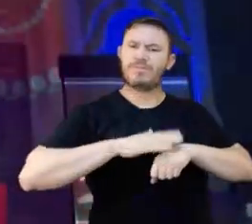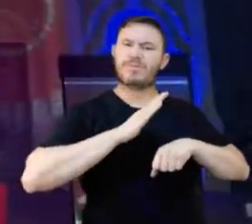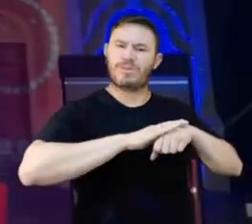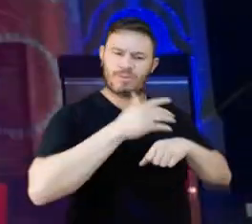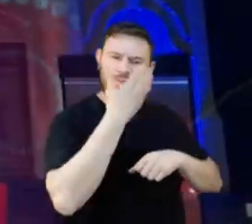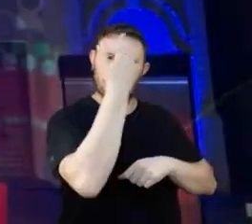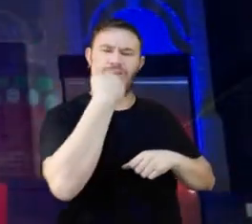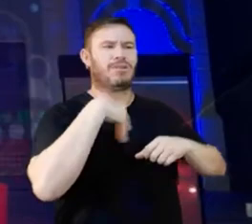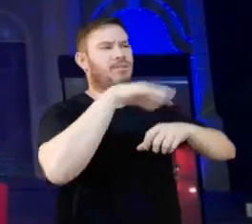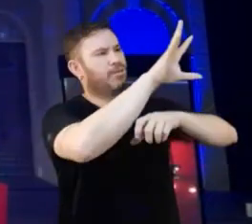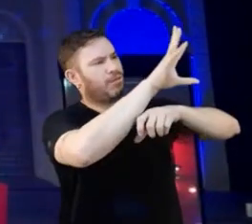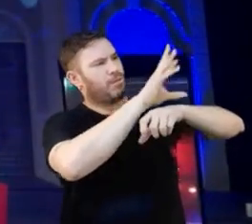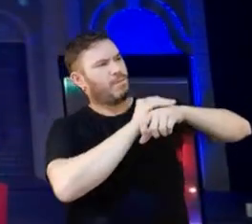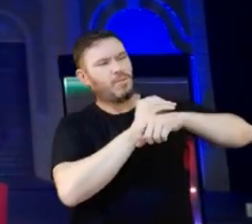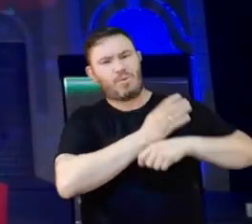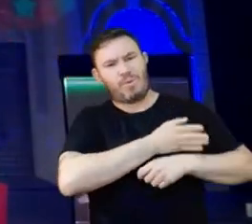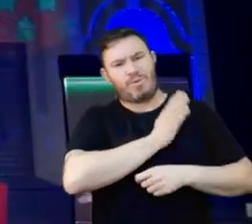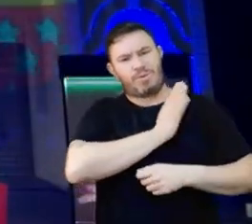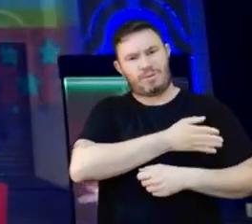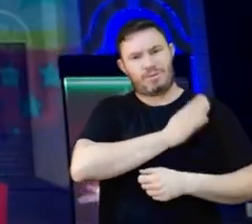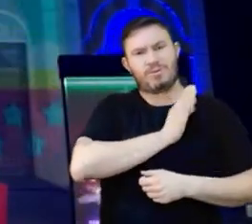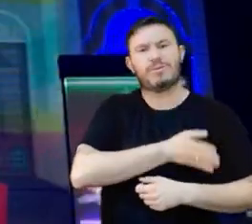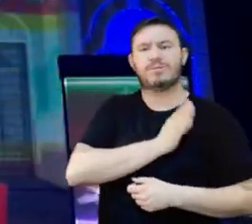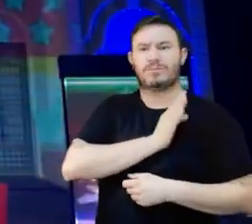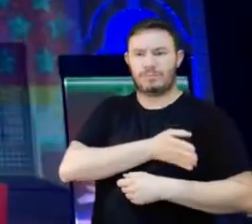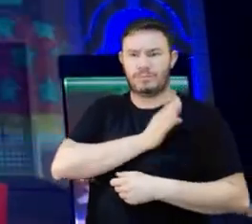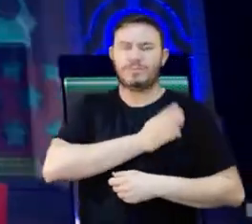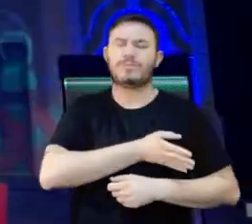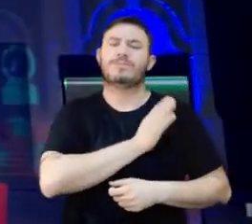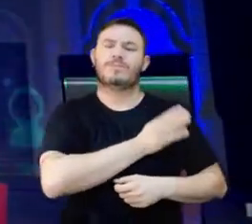lá meu coração.